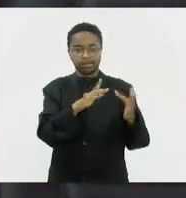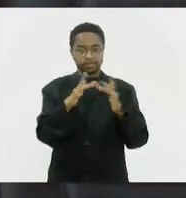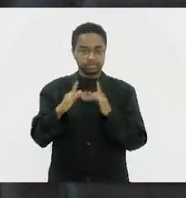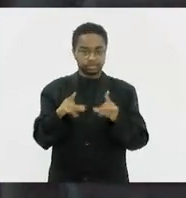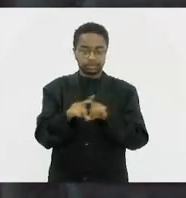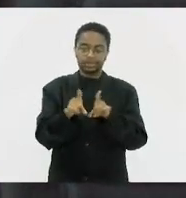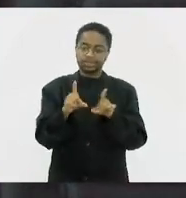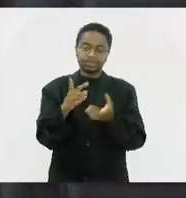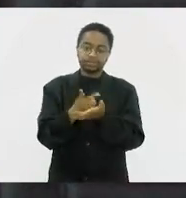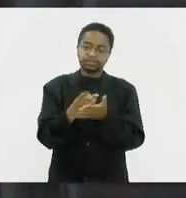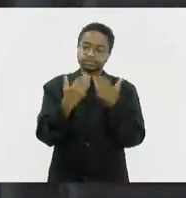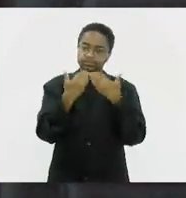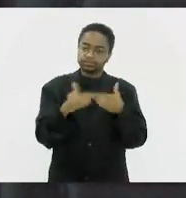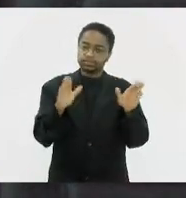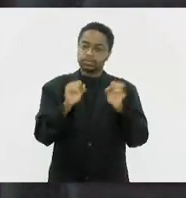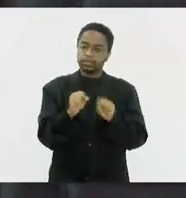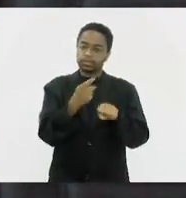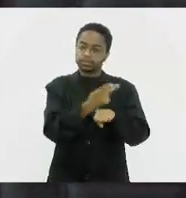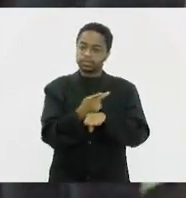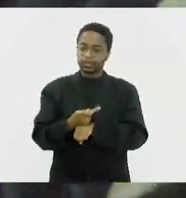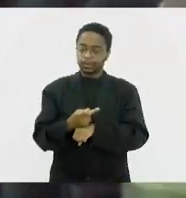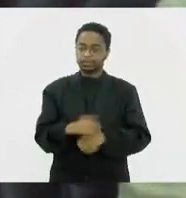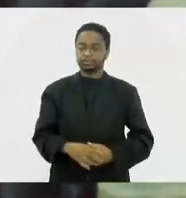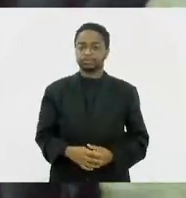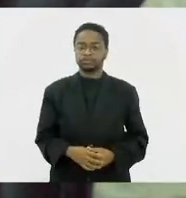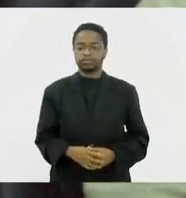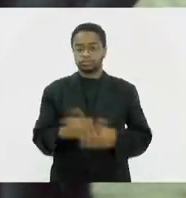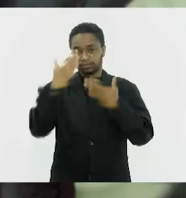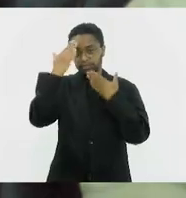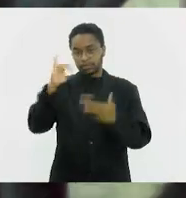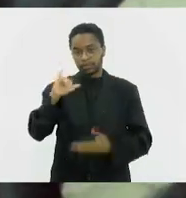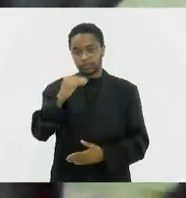procurar e acessar. Agradeço a oportunidade.